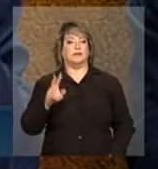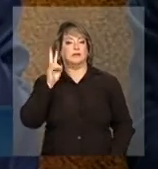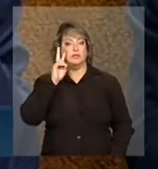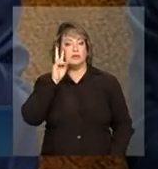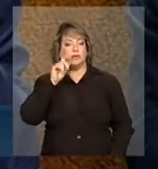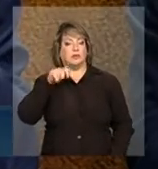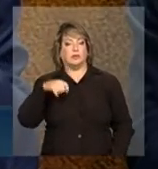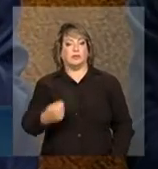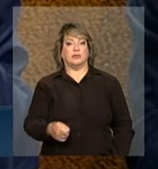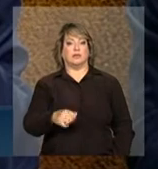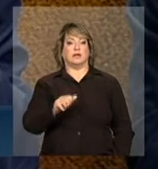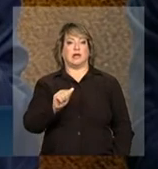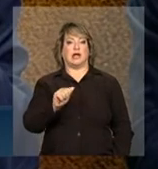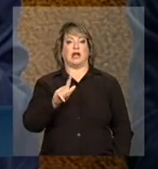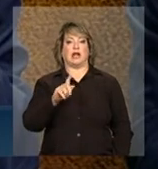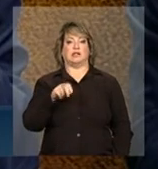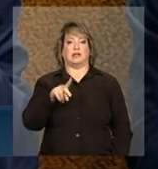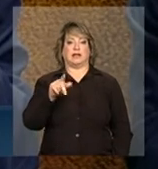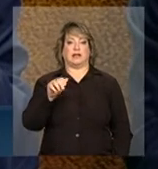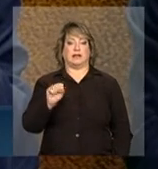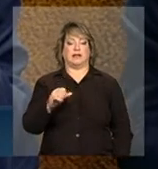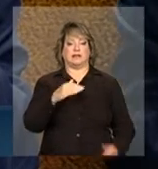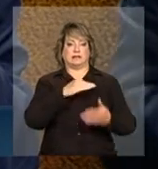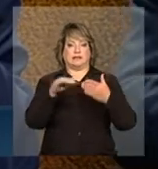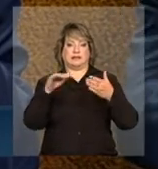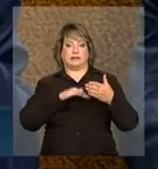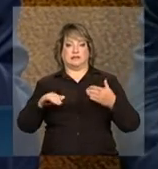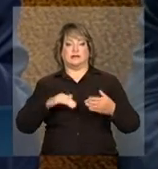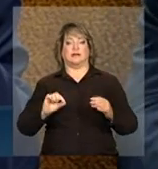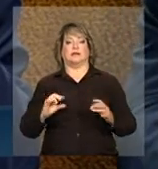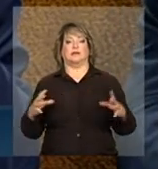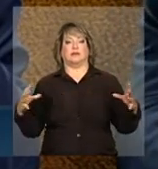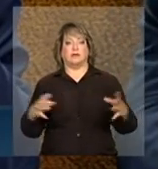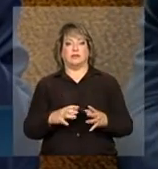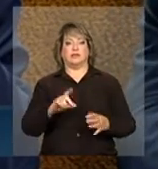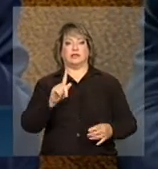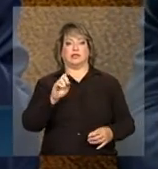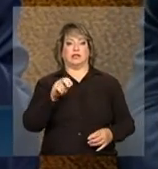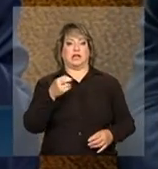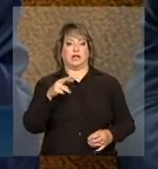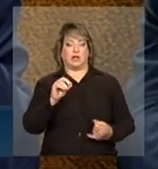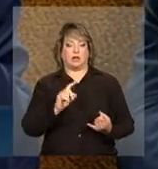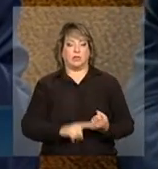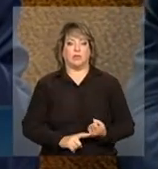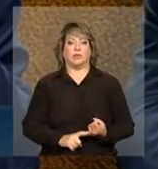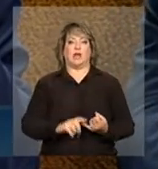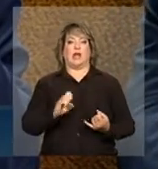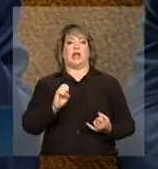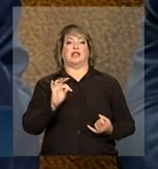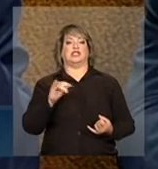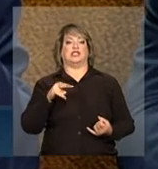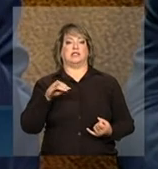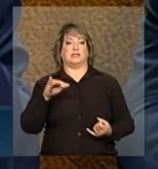chamadas agendas transversais, né, que envolvem gênero,